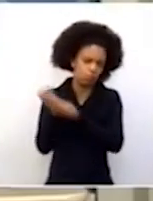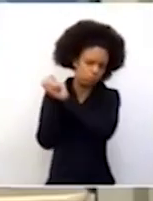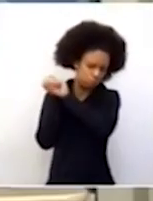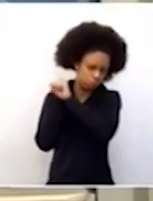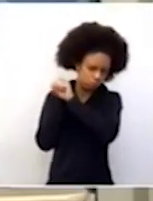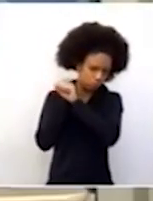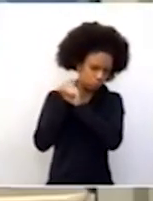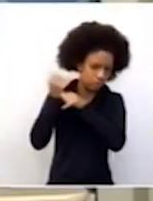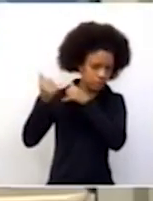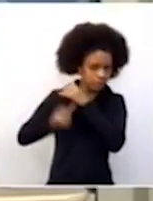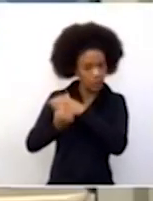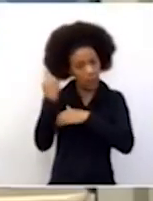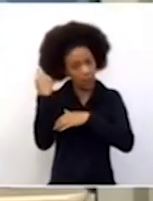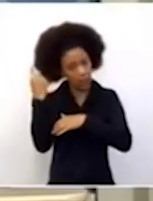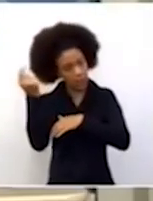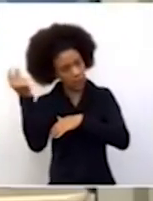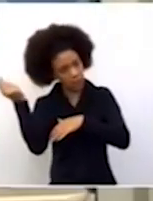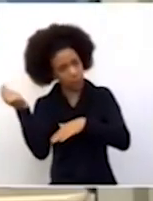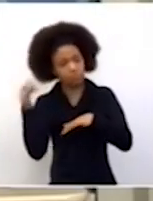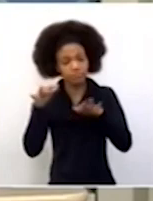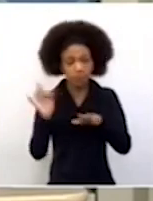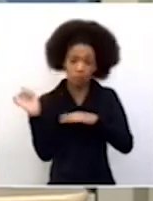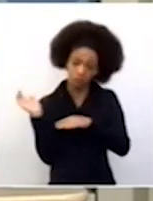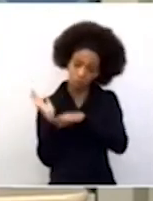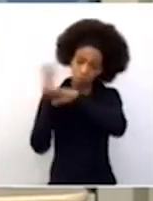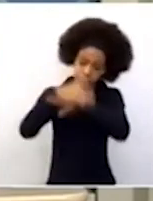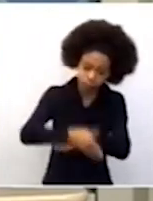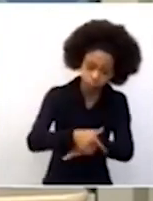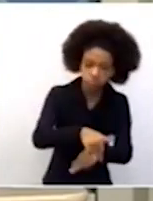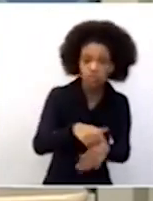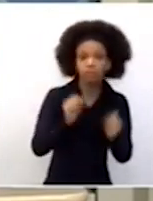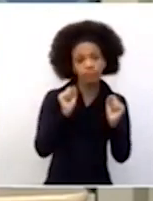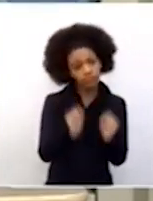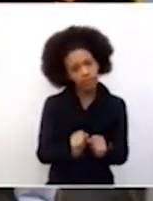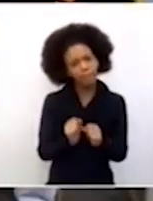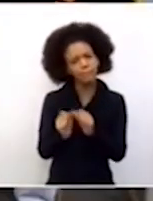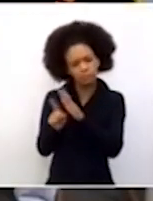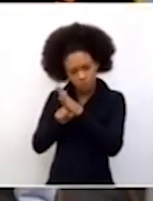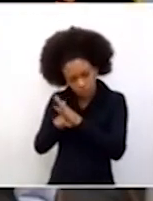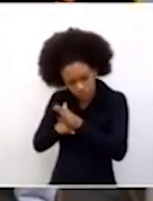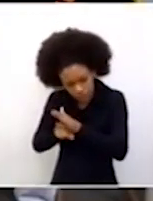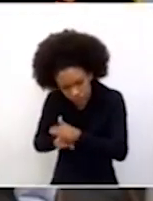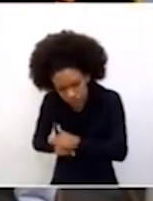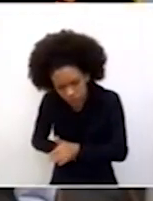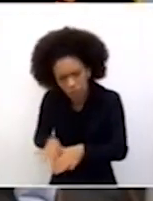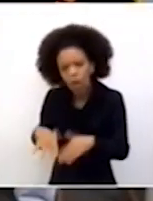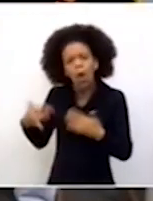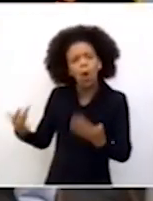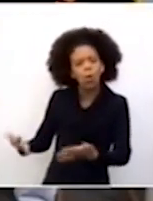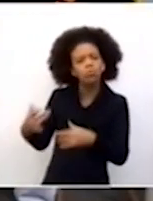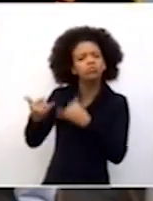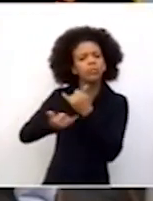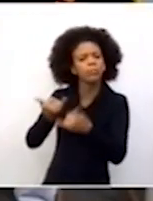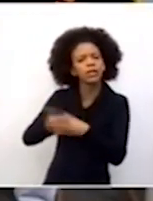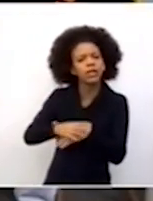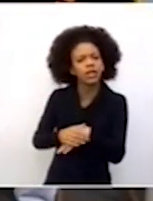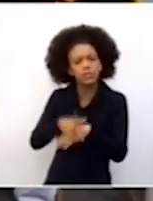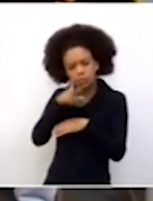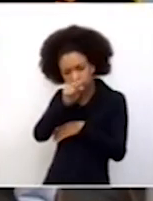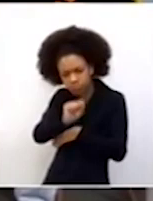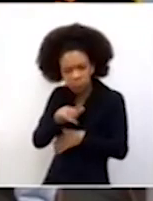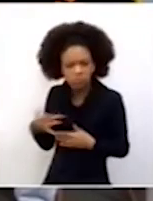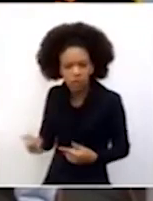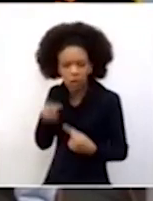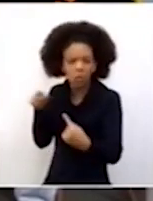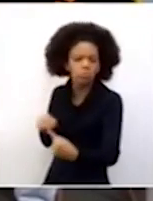dessas brincadeiras, né? Então, assim, também, né, o professor poder buscar a origem, né, de onde veio isso, né? Qual a intenção, né?